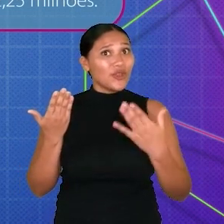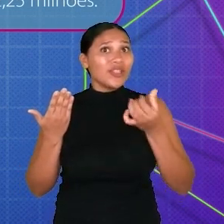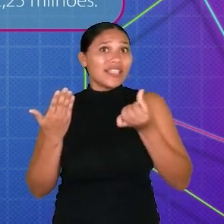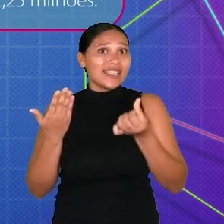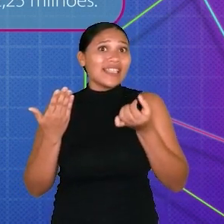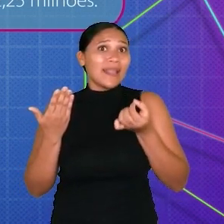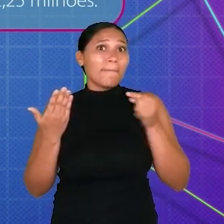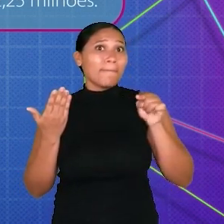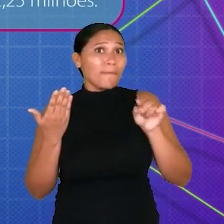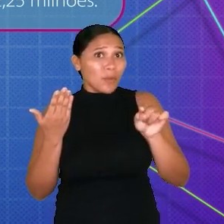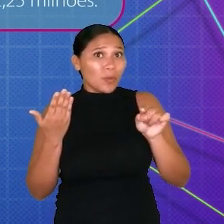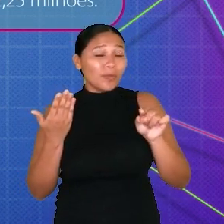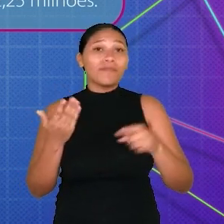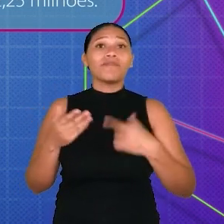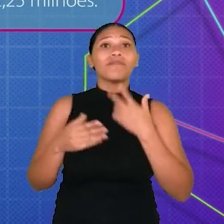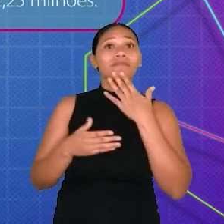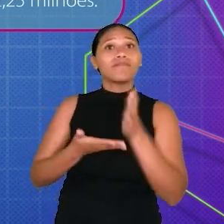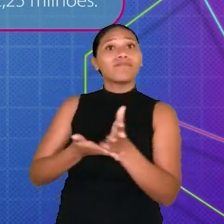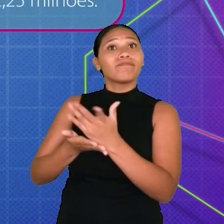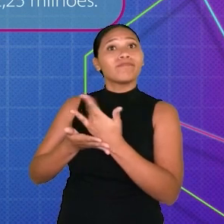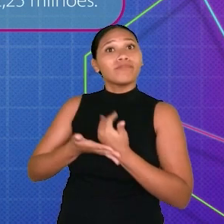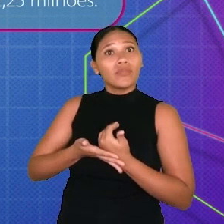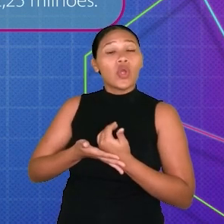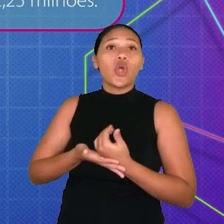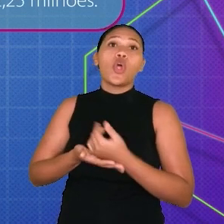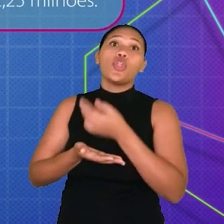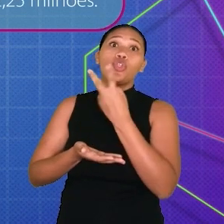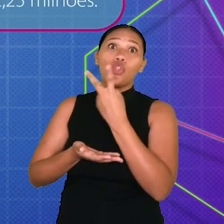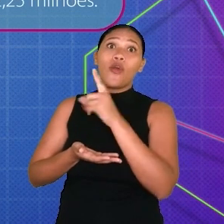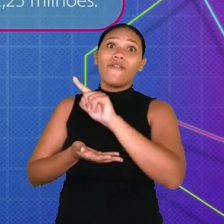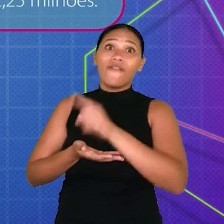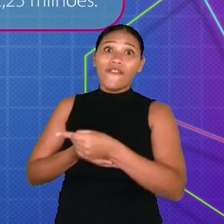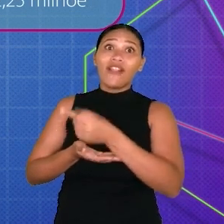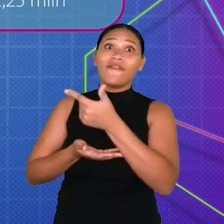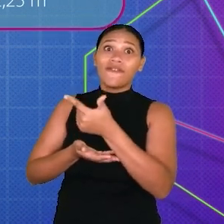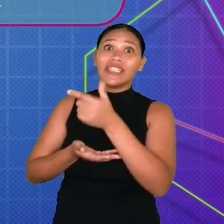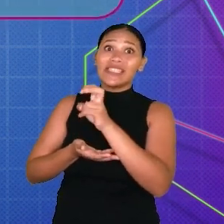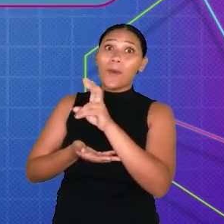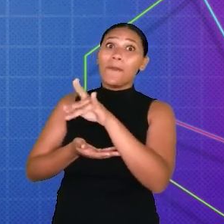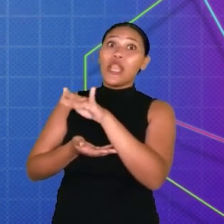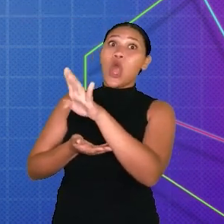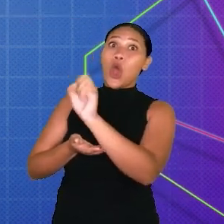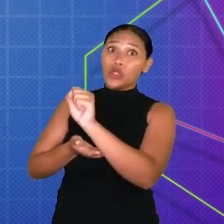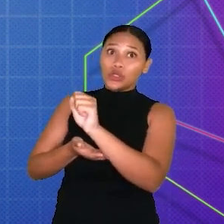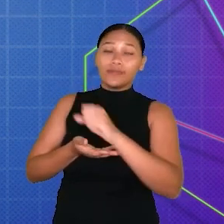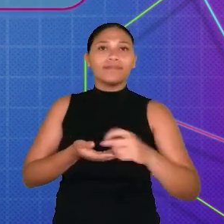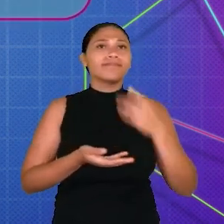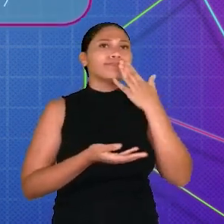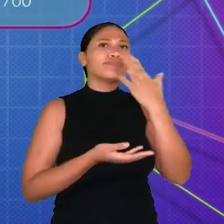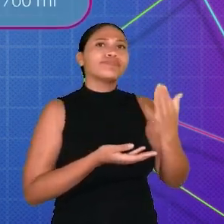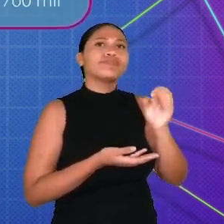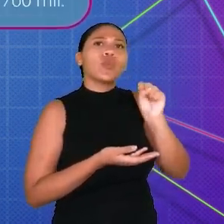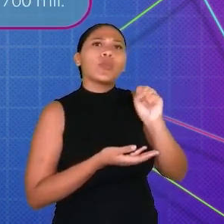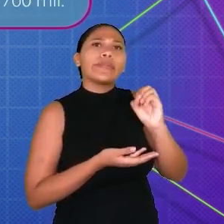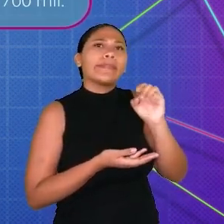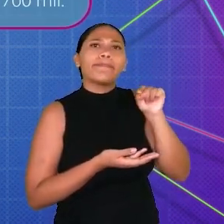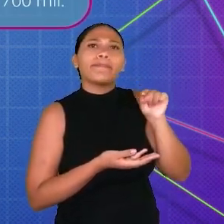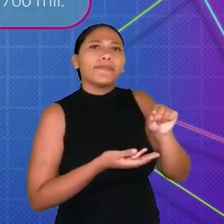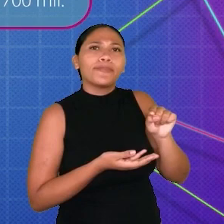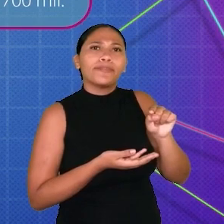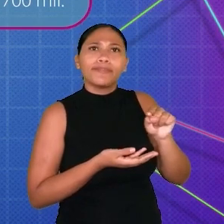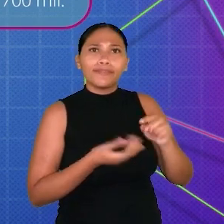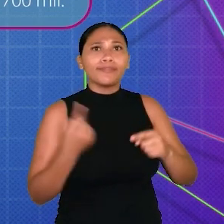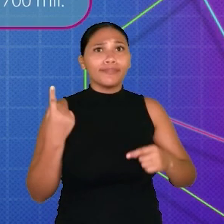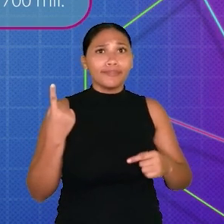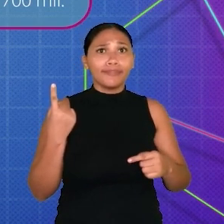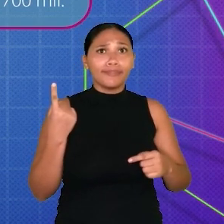solicitou 60 mil, arrecadando em financiamento 2,25 milhões. A produtora pediu apenas 80 mil para o